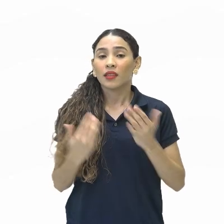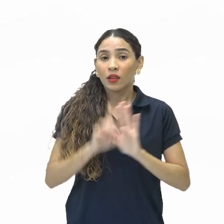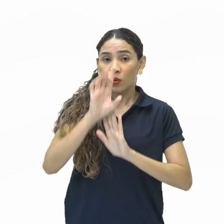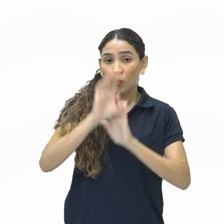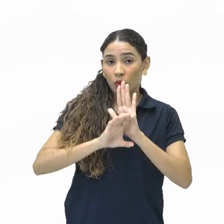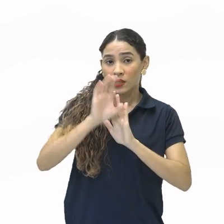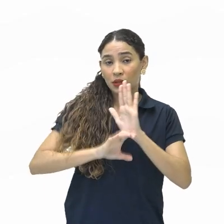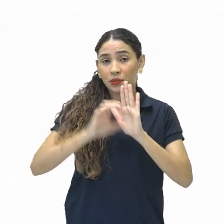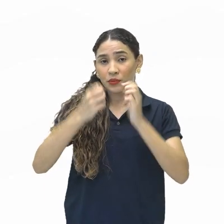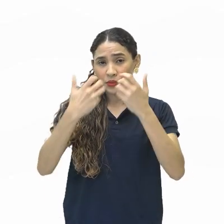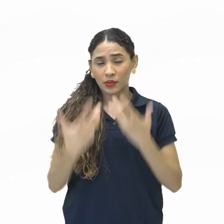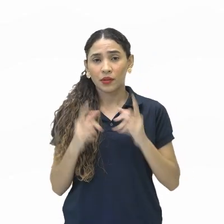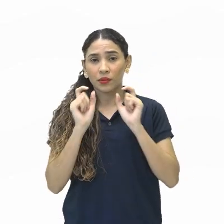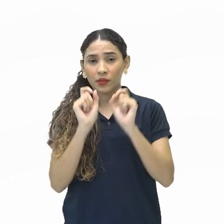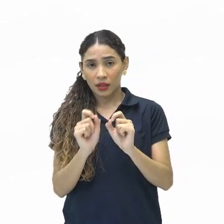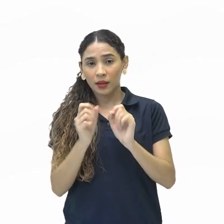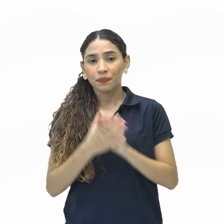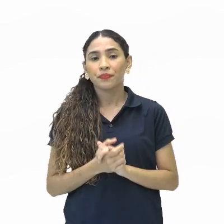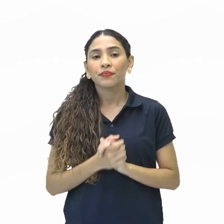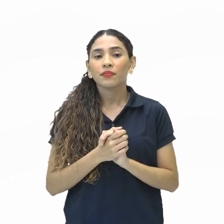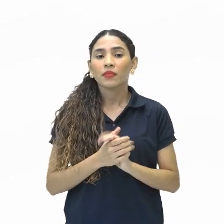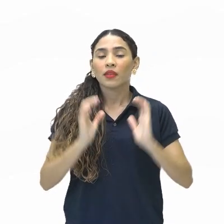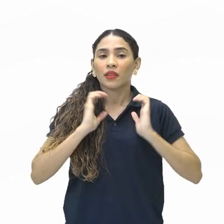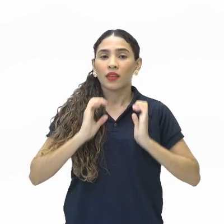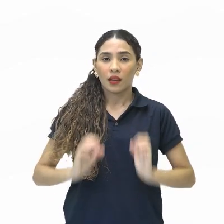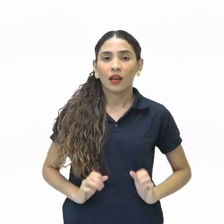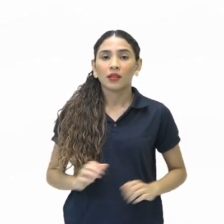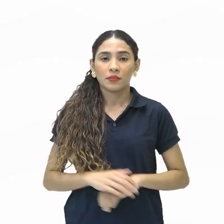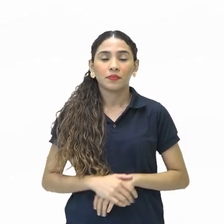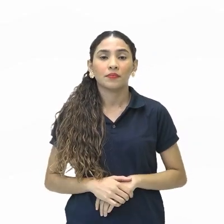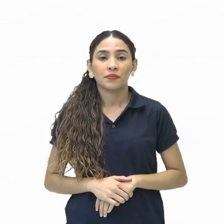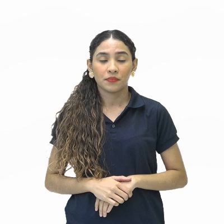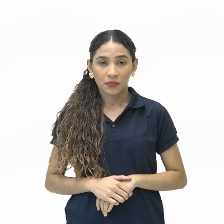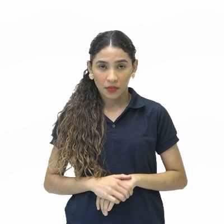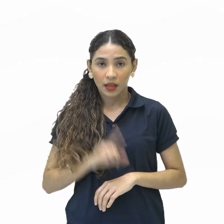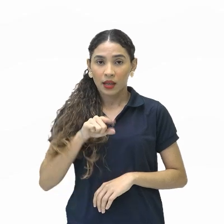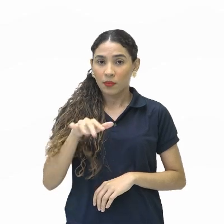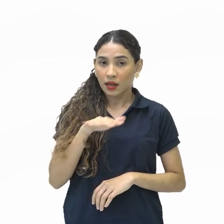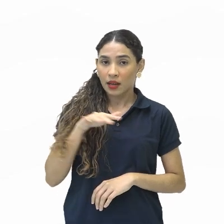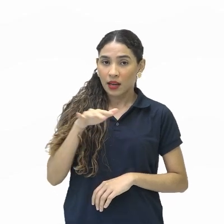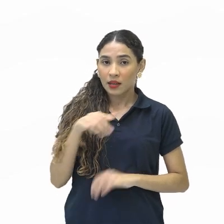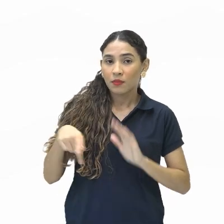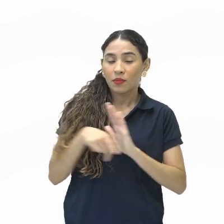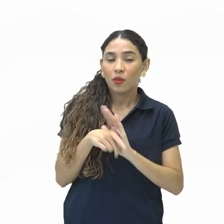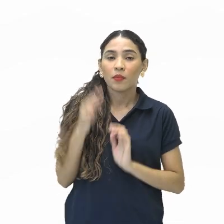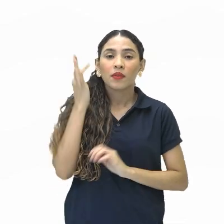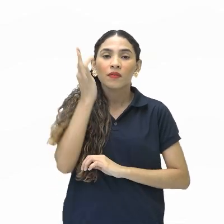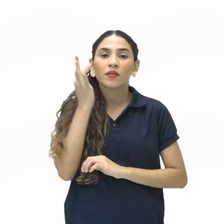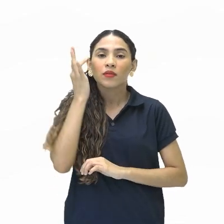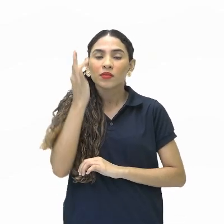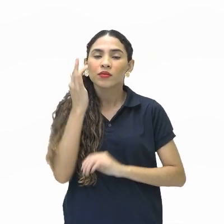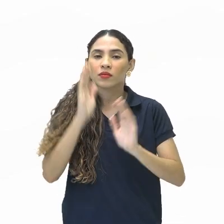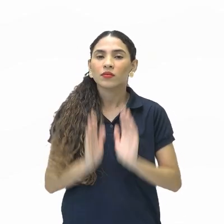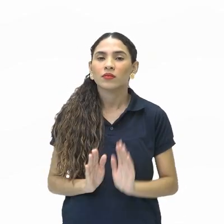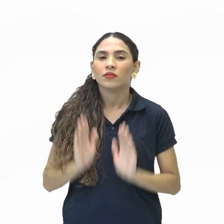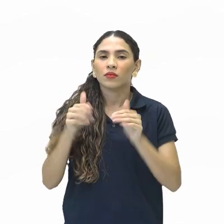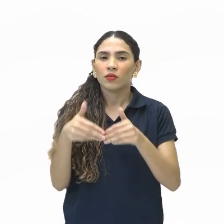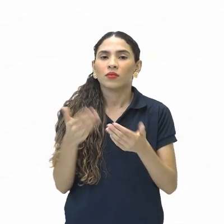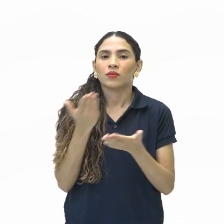definição de ética diz assim: ética é um ramo da filosofia que trata